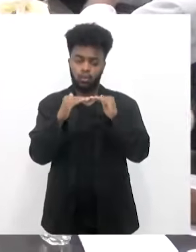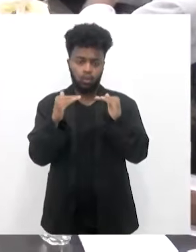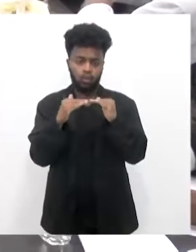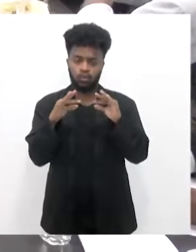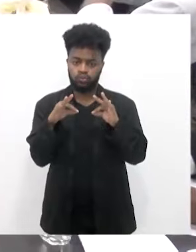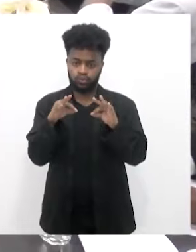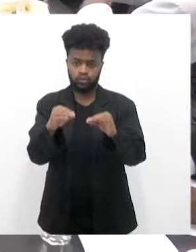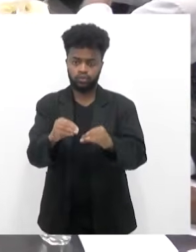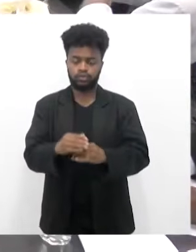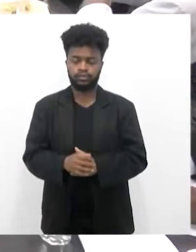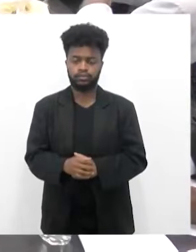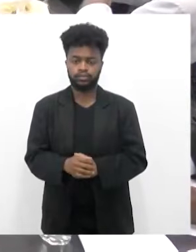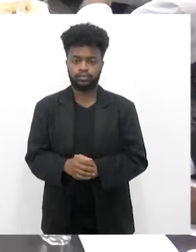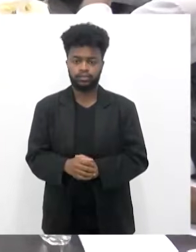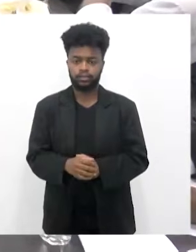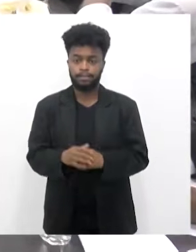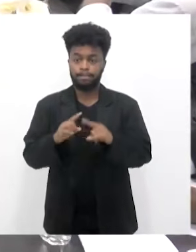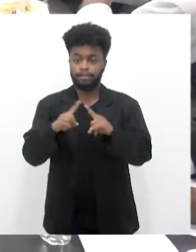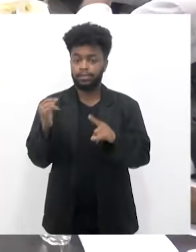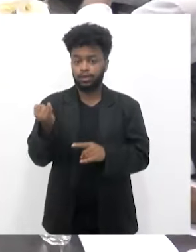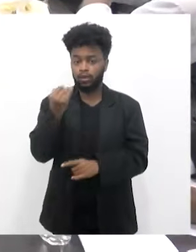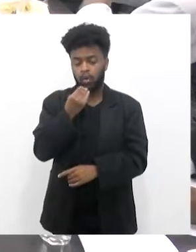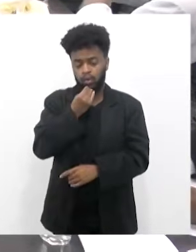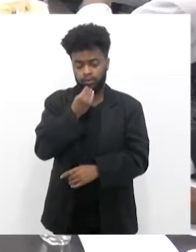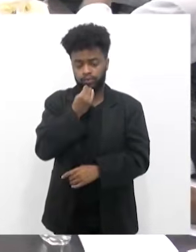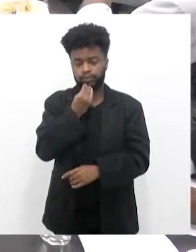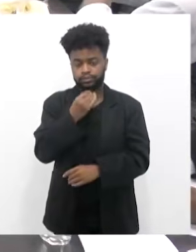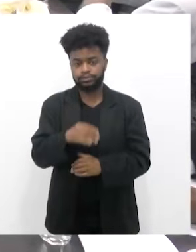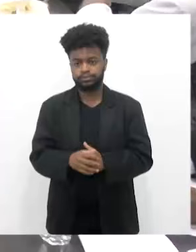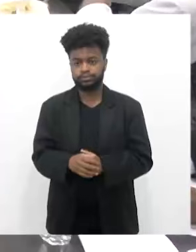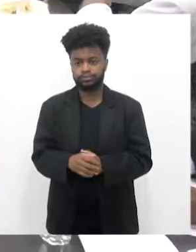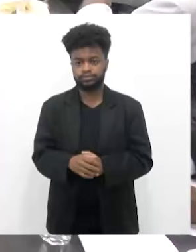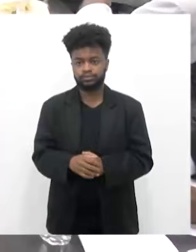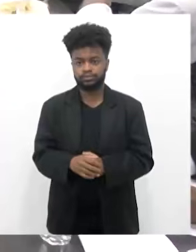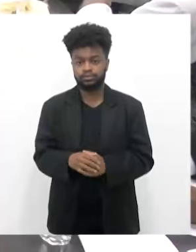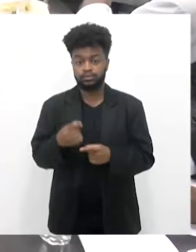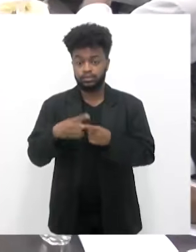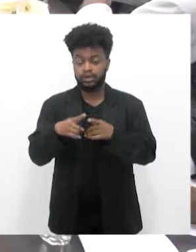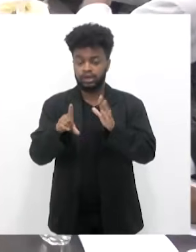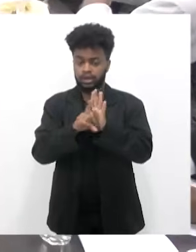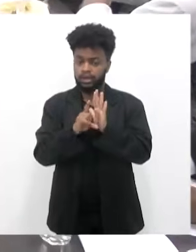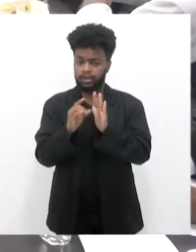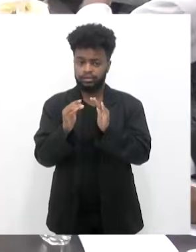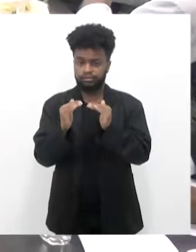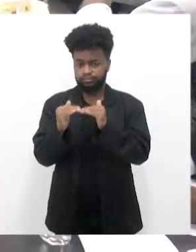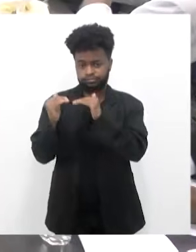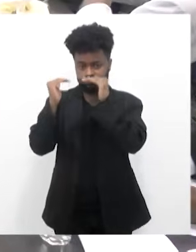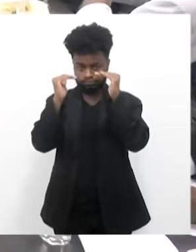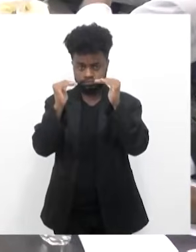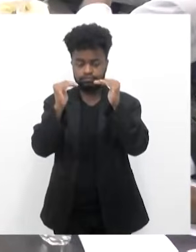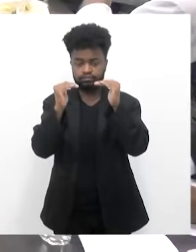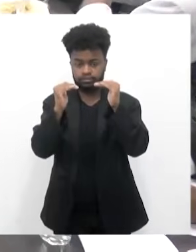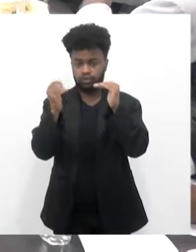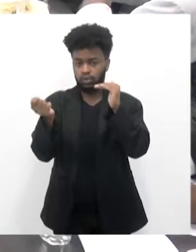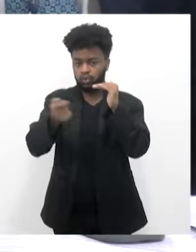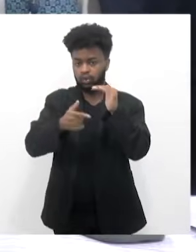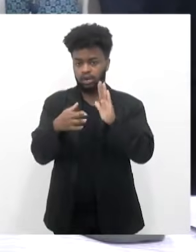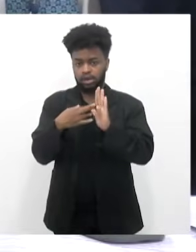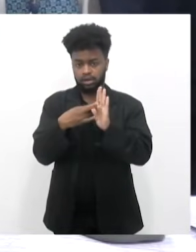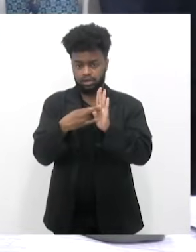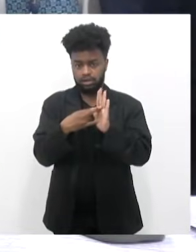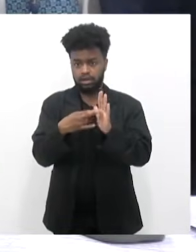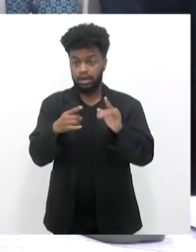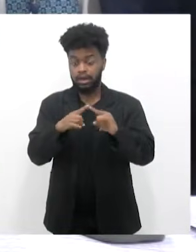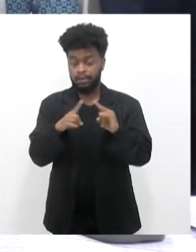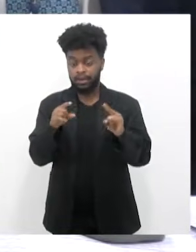número e grau. Só é importante, óbvio, que a lei está acima no ordenamento jurídico do que o regimento da casa.